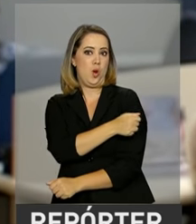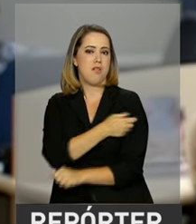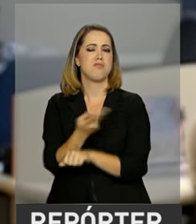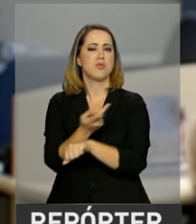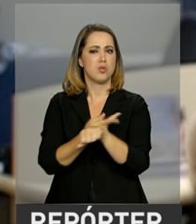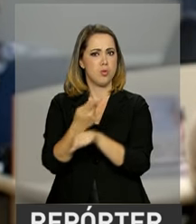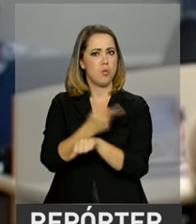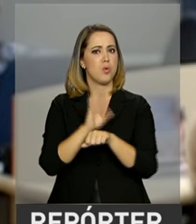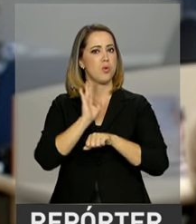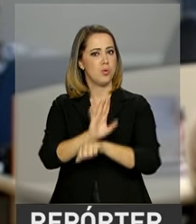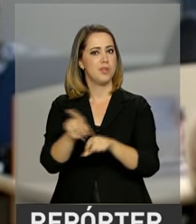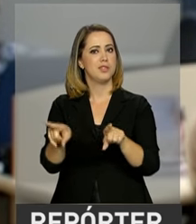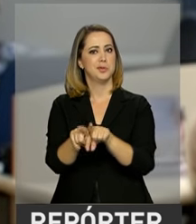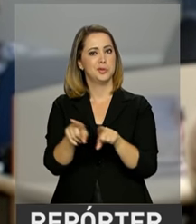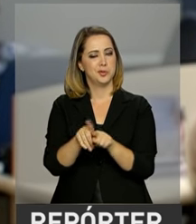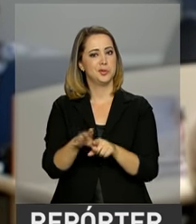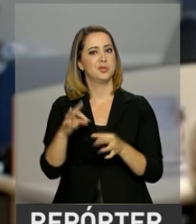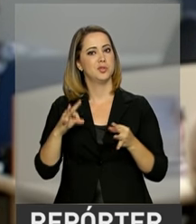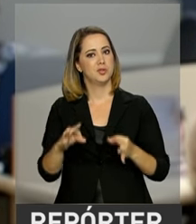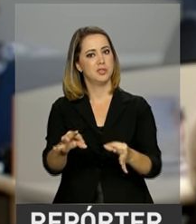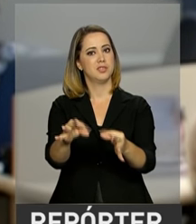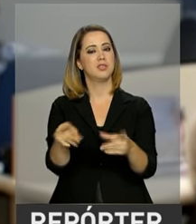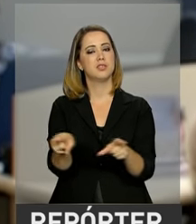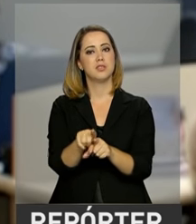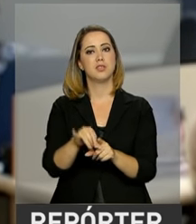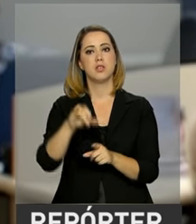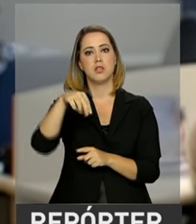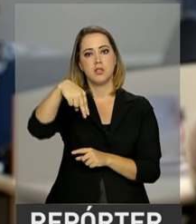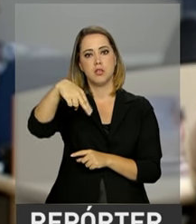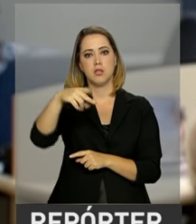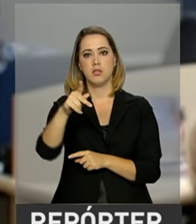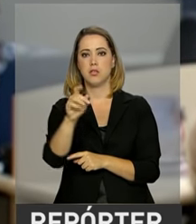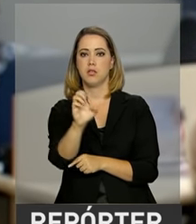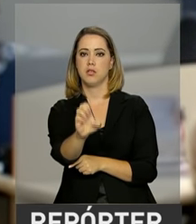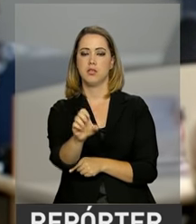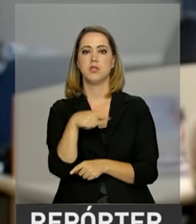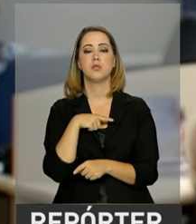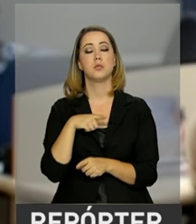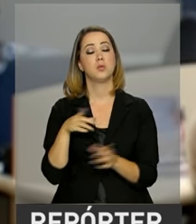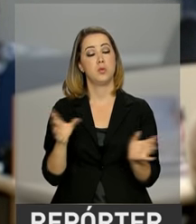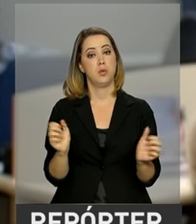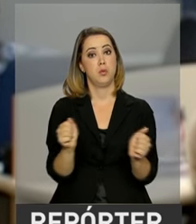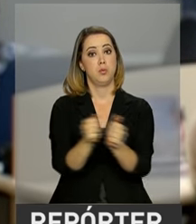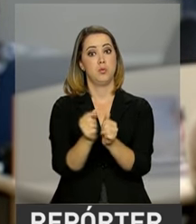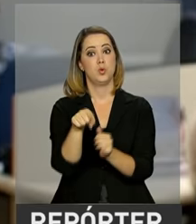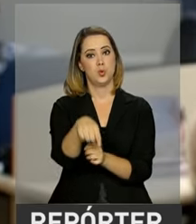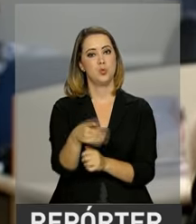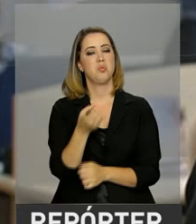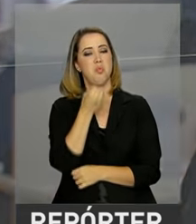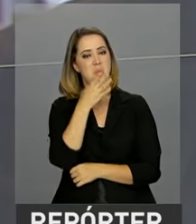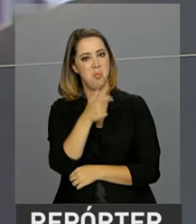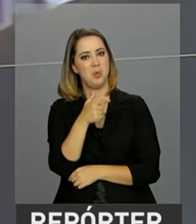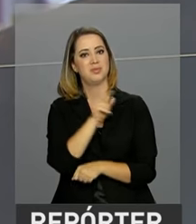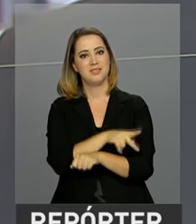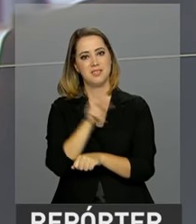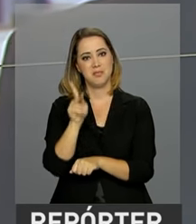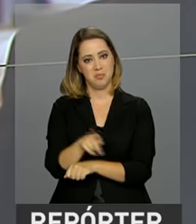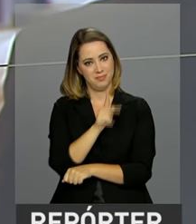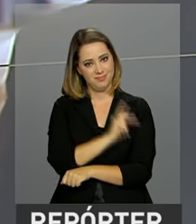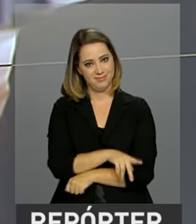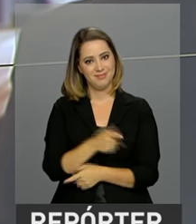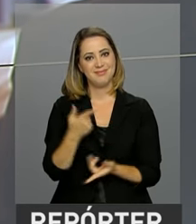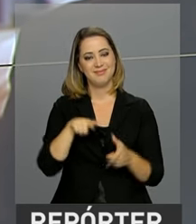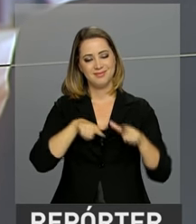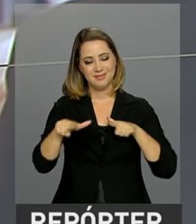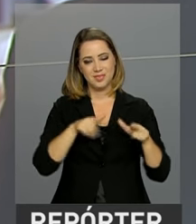cursos e Assessoria Técnica pediu e conseguiu ajuda do IMP e da Agência Espacial brasileira muito legal essa iniciativa do professor e o trabalho